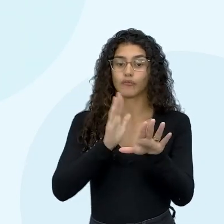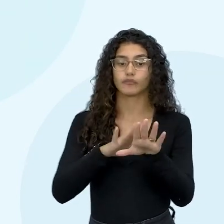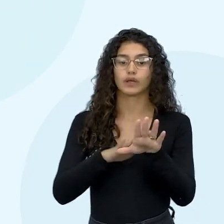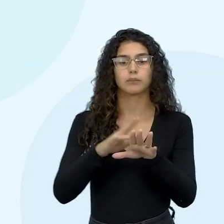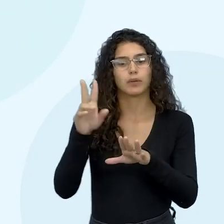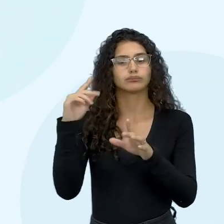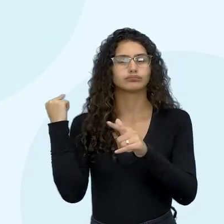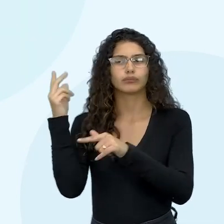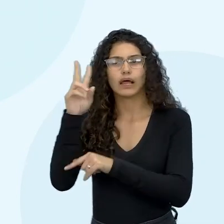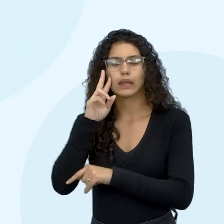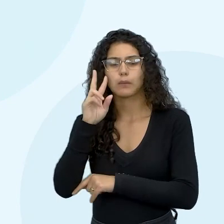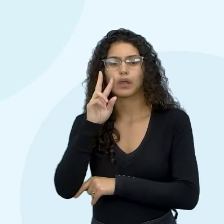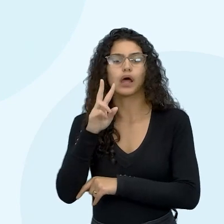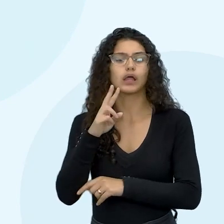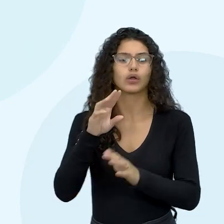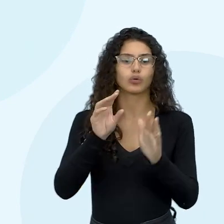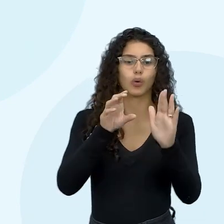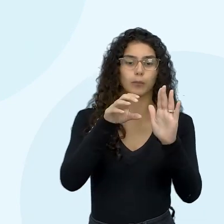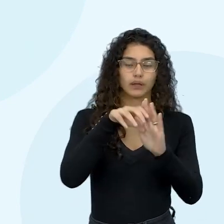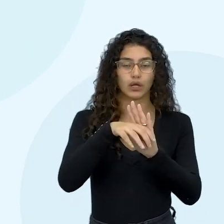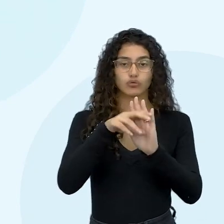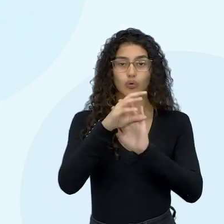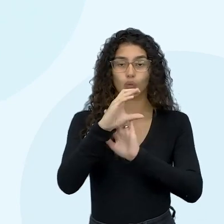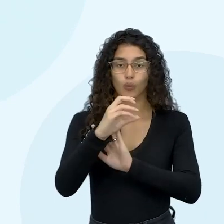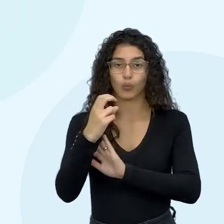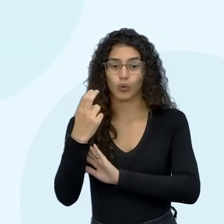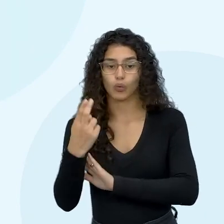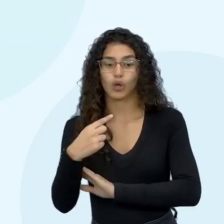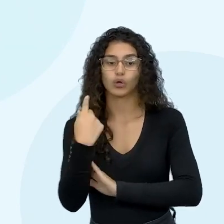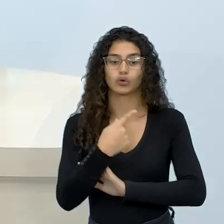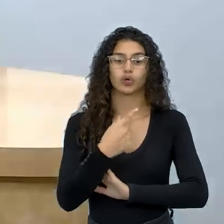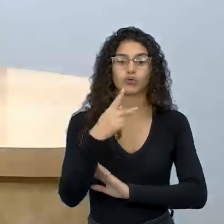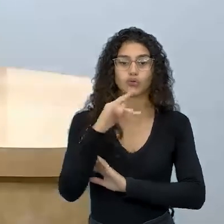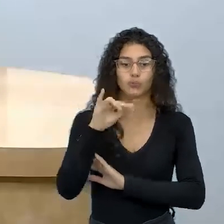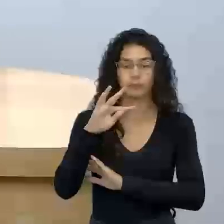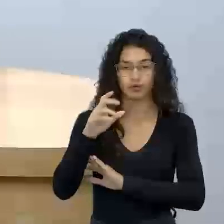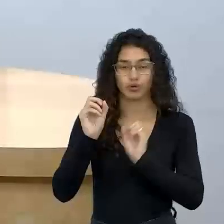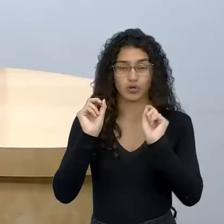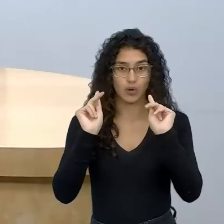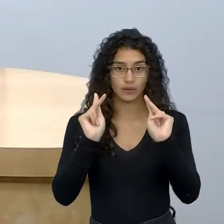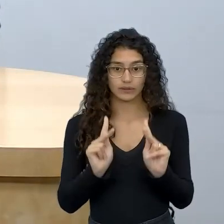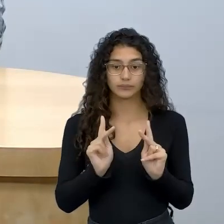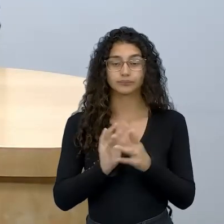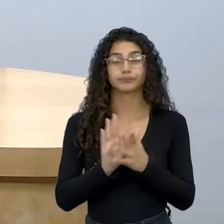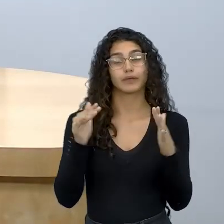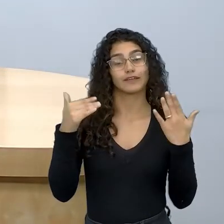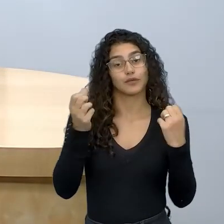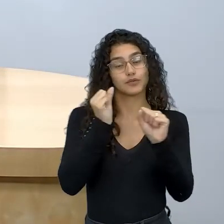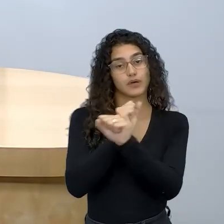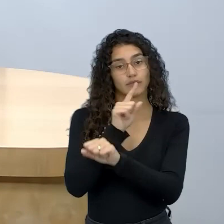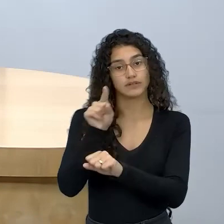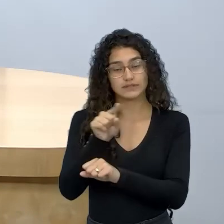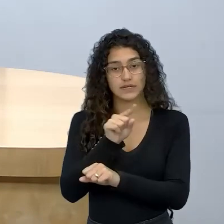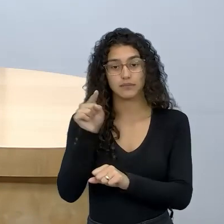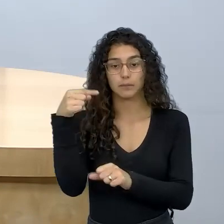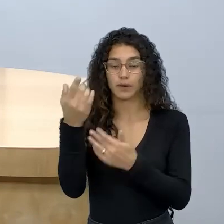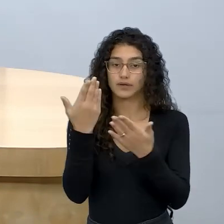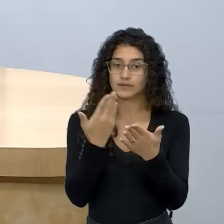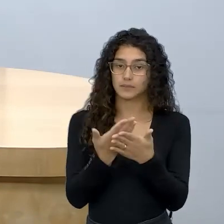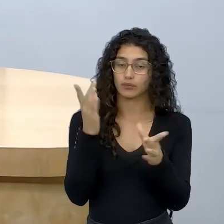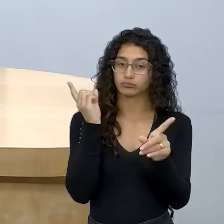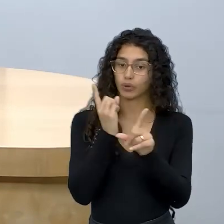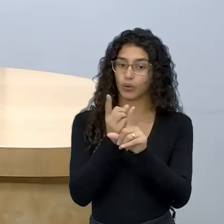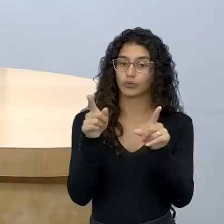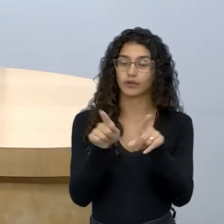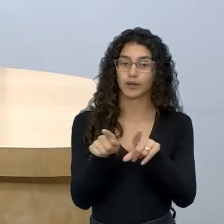uma retrospectiva do componente curricular e o nosso pitch. Tudo bem? Então aguardo vocês no nosso próximo